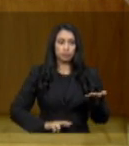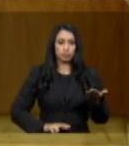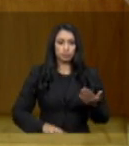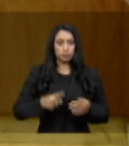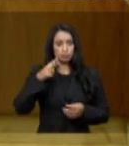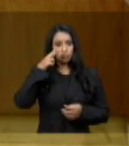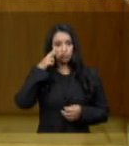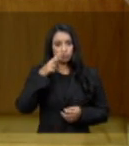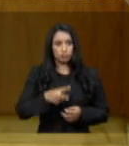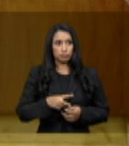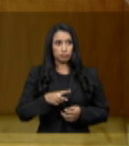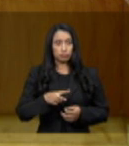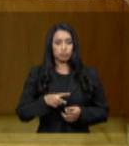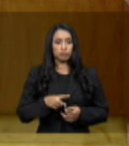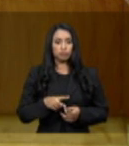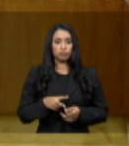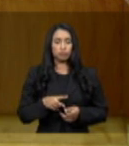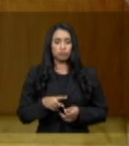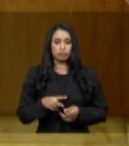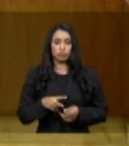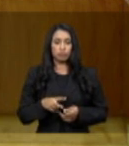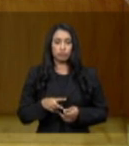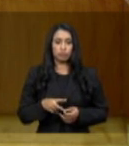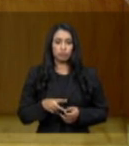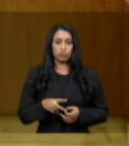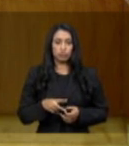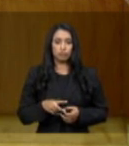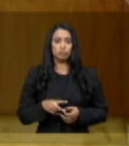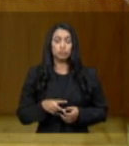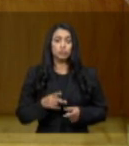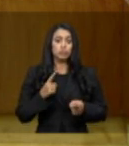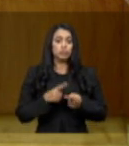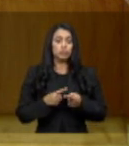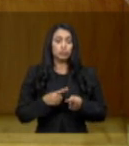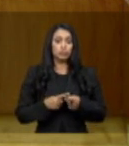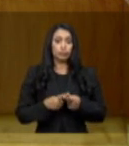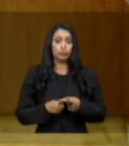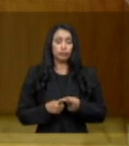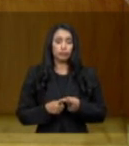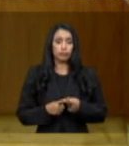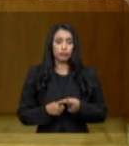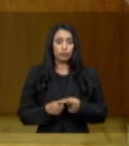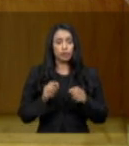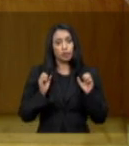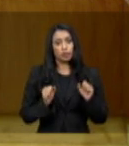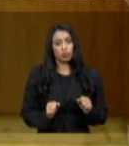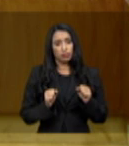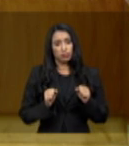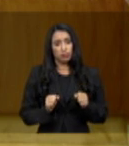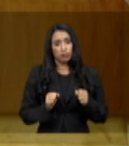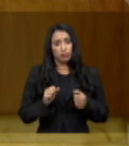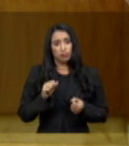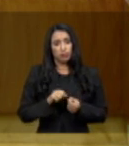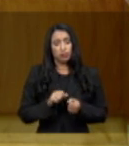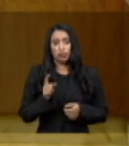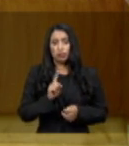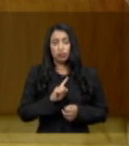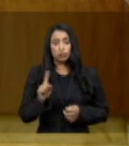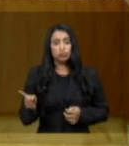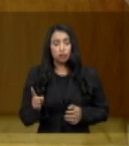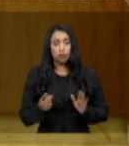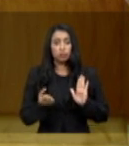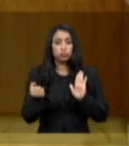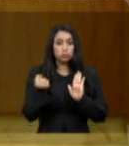eventual letra por isso aqui ó essa intervenção que eu fiz com a do ministro alexandre voltar porque pode poderia poderia dar que ao não